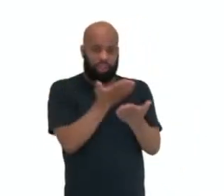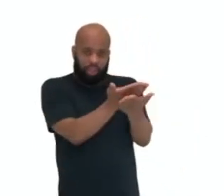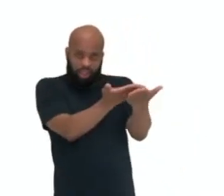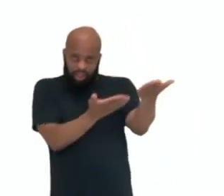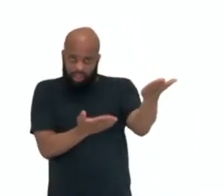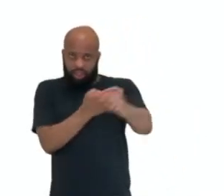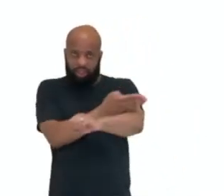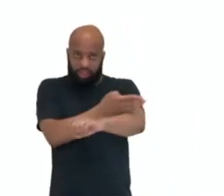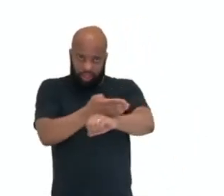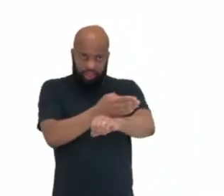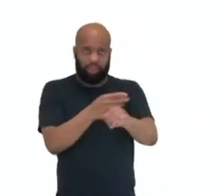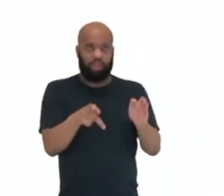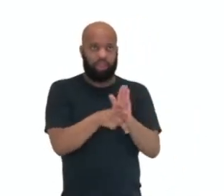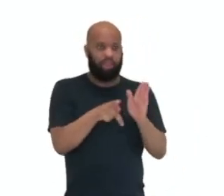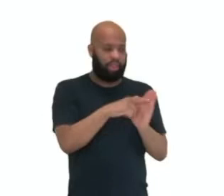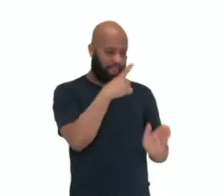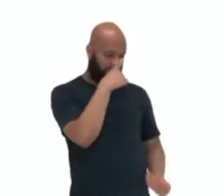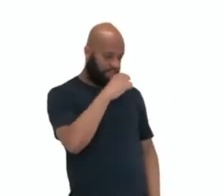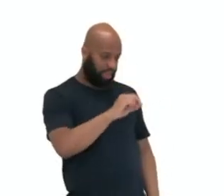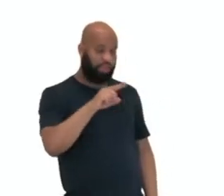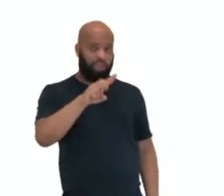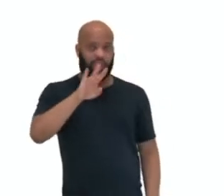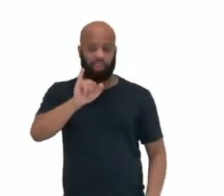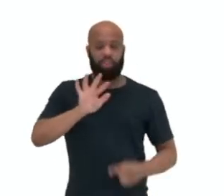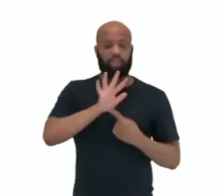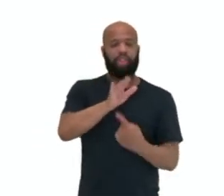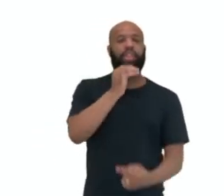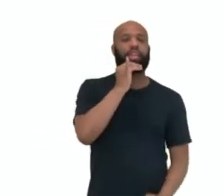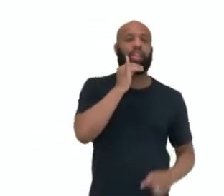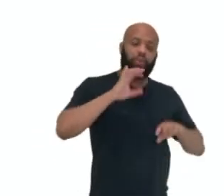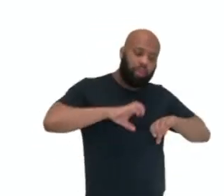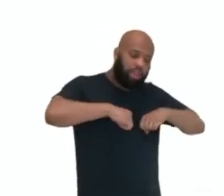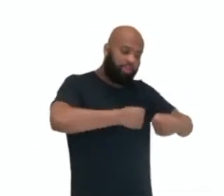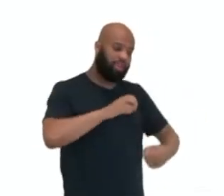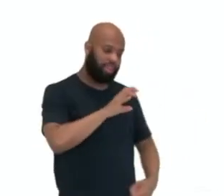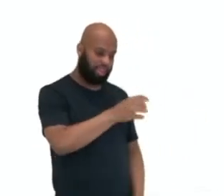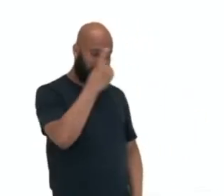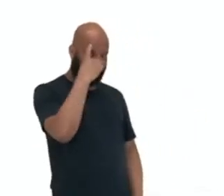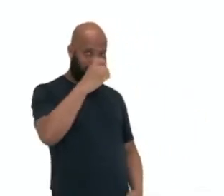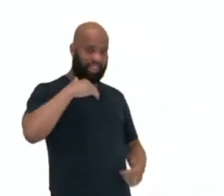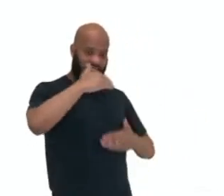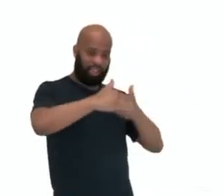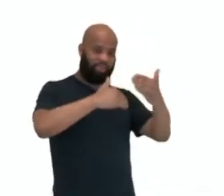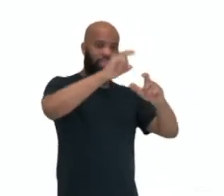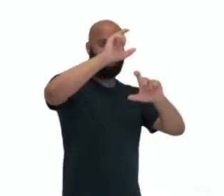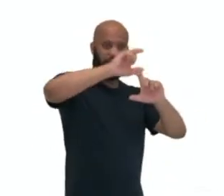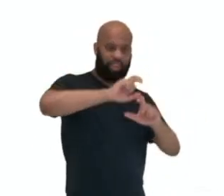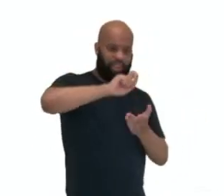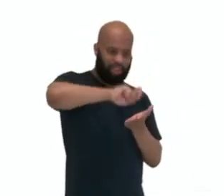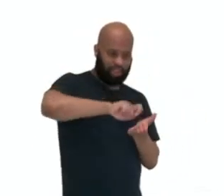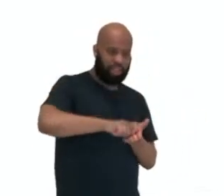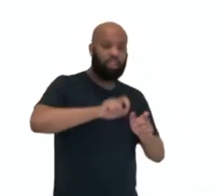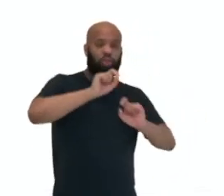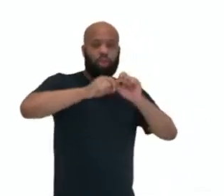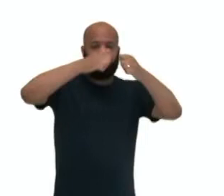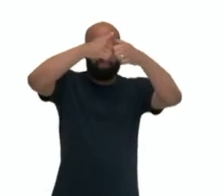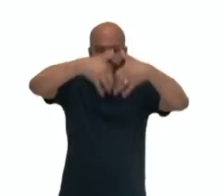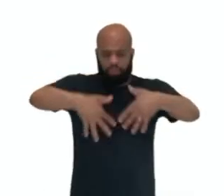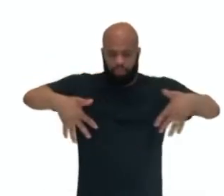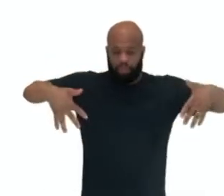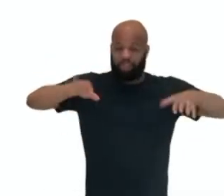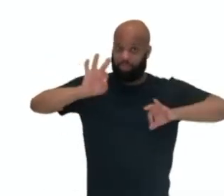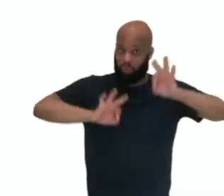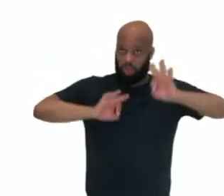John Locke? Cite exemplos em defesa dessa ideia, desenvolvendo, então, um mapa mental. Em